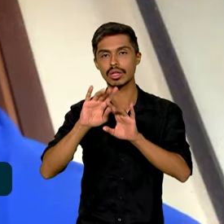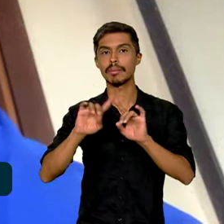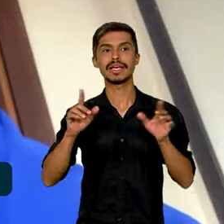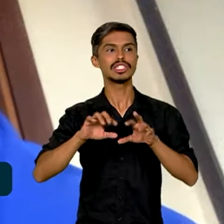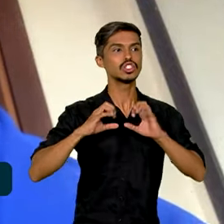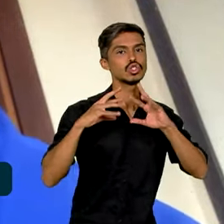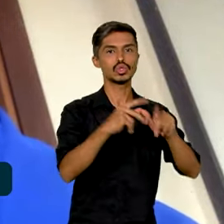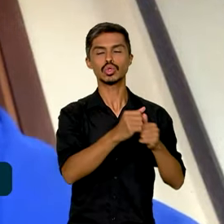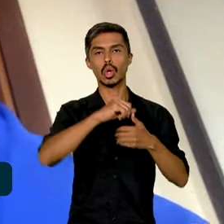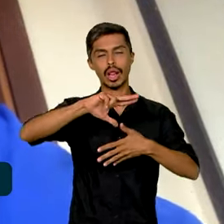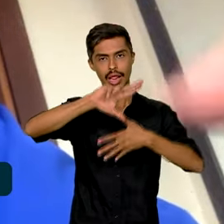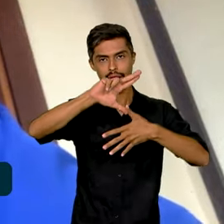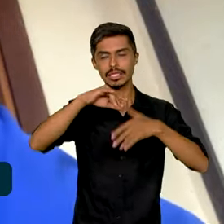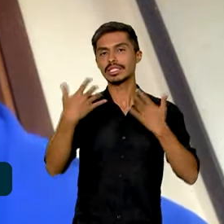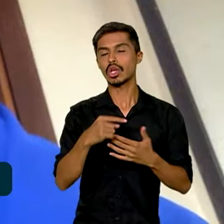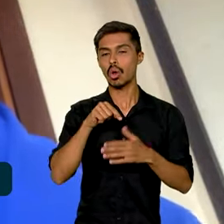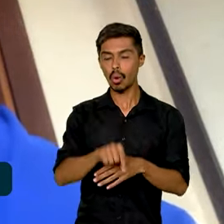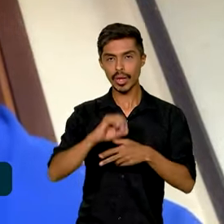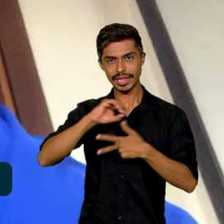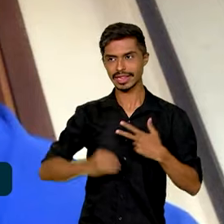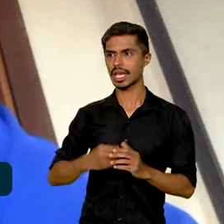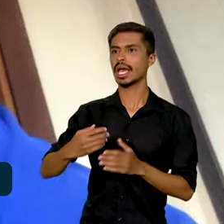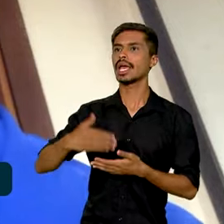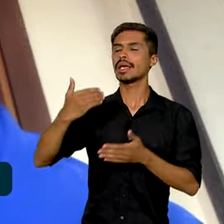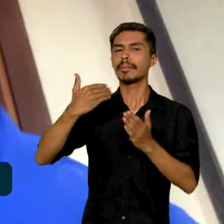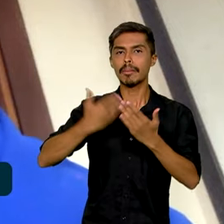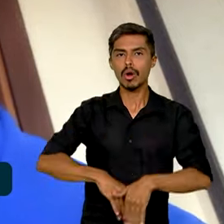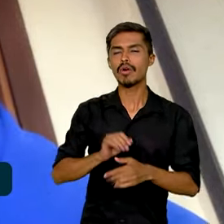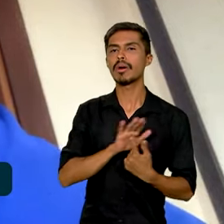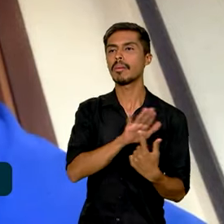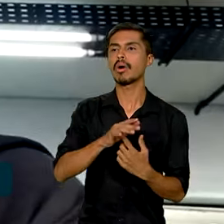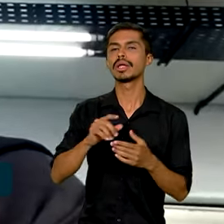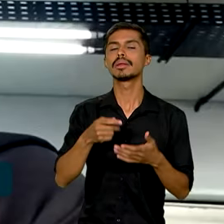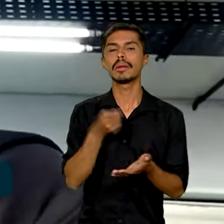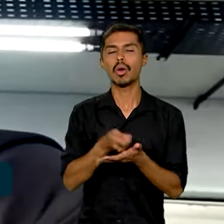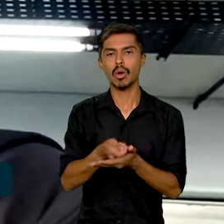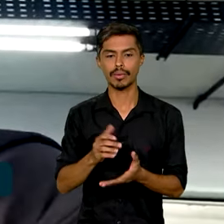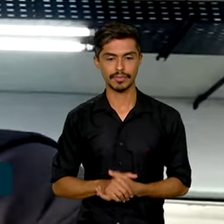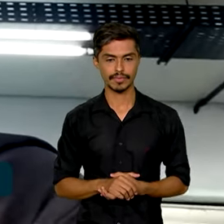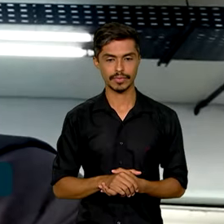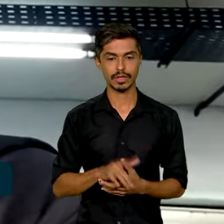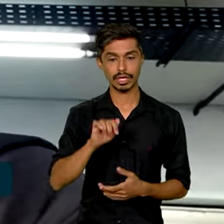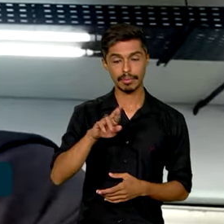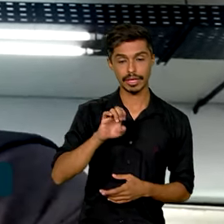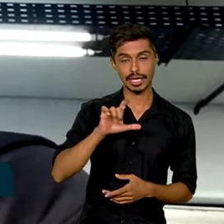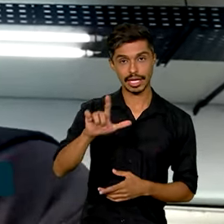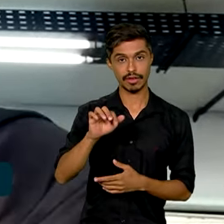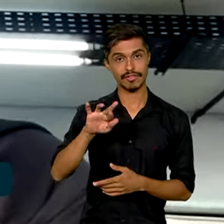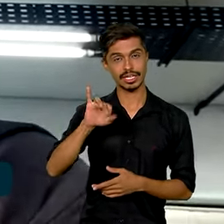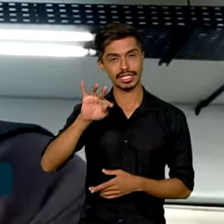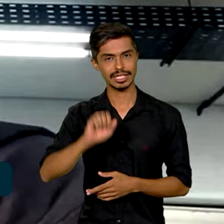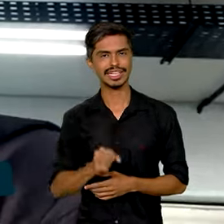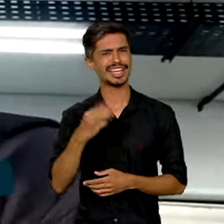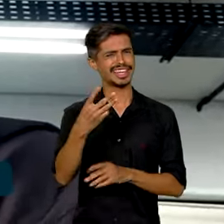Enem, né? E é muito cobrado, e isso aparece muito tanto na língua inglesa quanto na língua espanhola. O Gabriel de Freitas está há